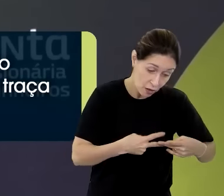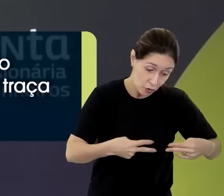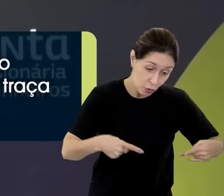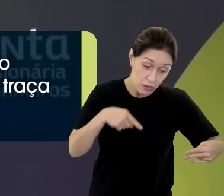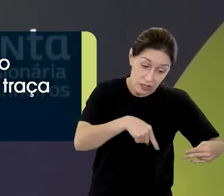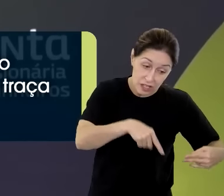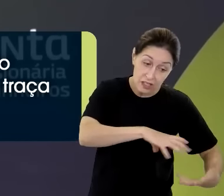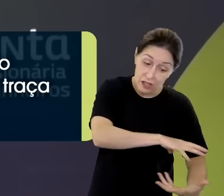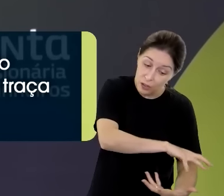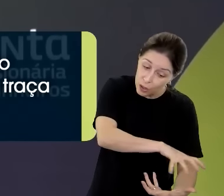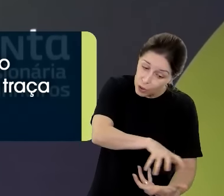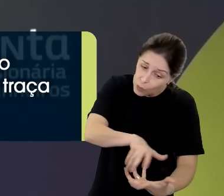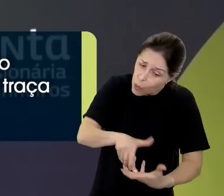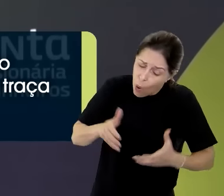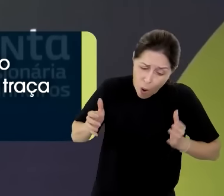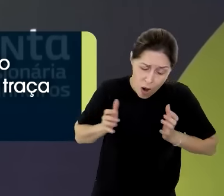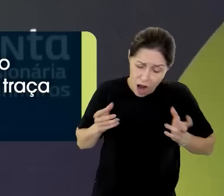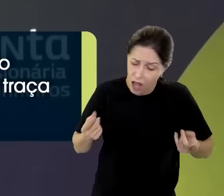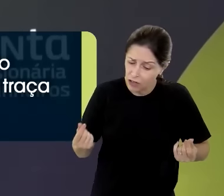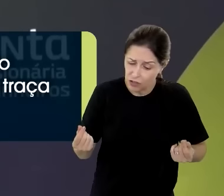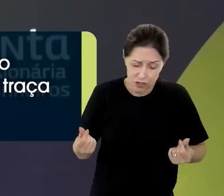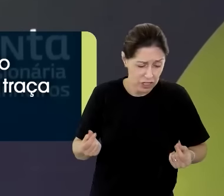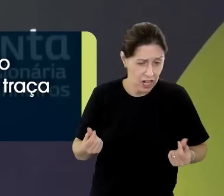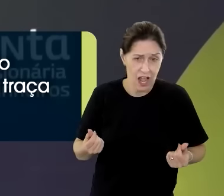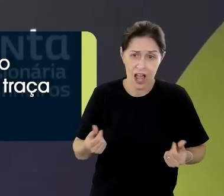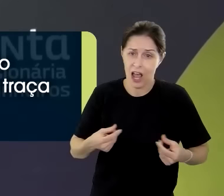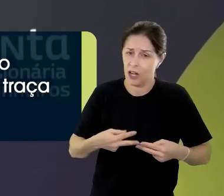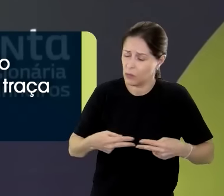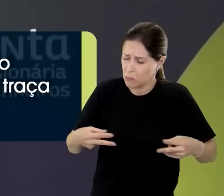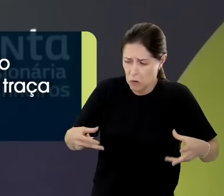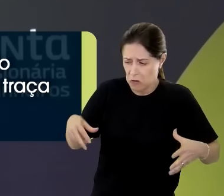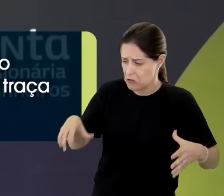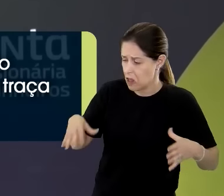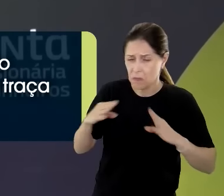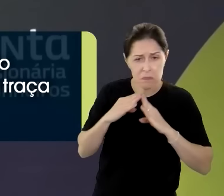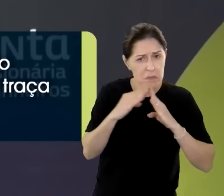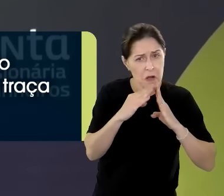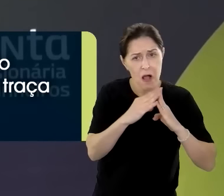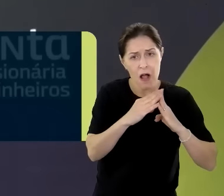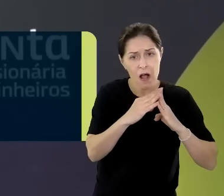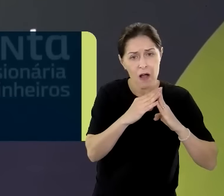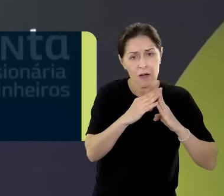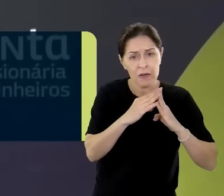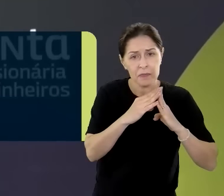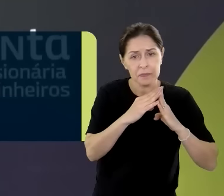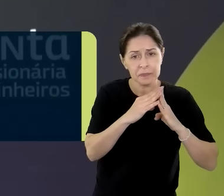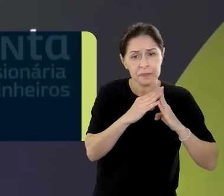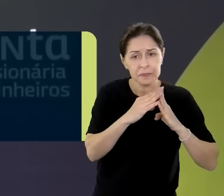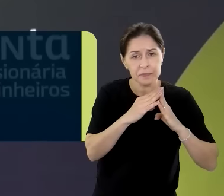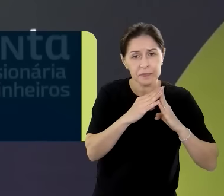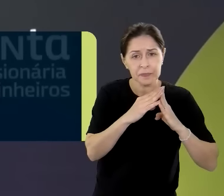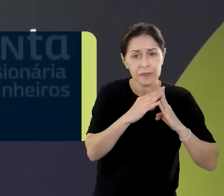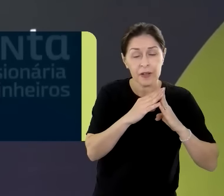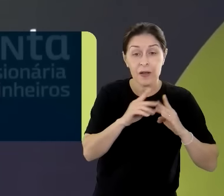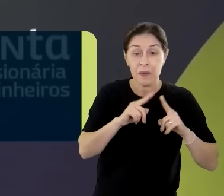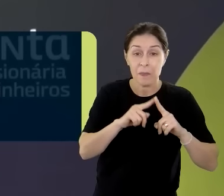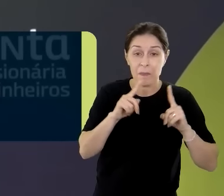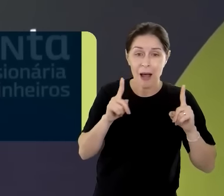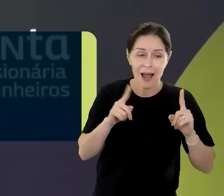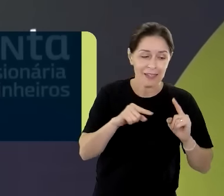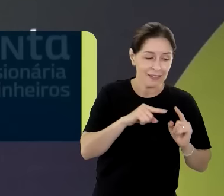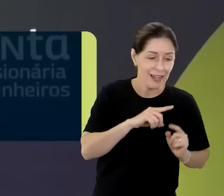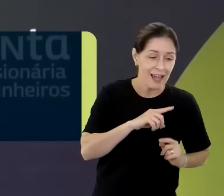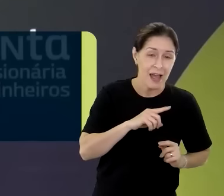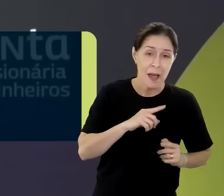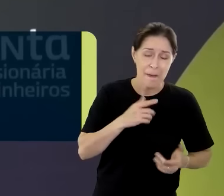nos céus, onde não chega o ladrão, nem a traça consome. Porque onde está o vosso tesouro,